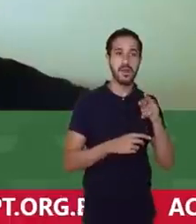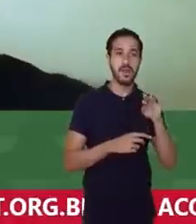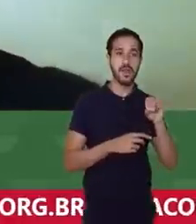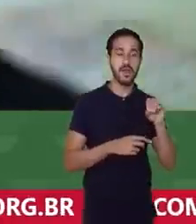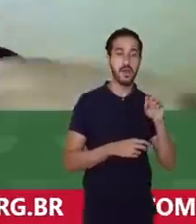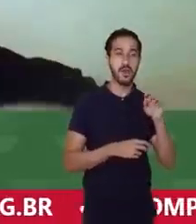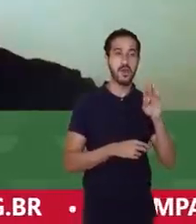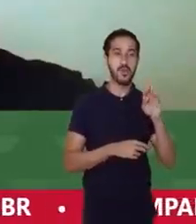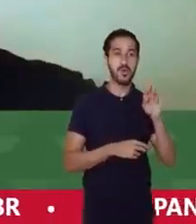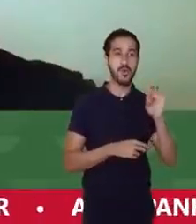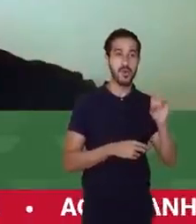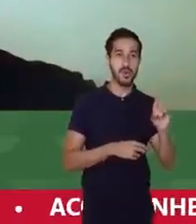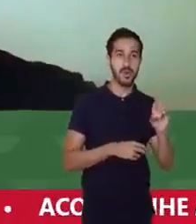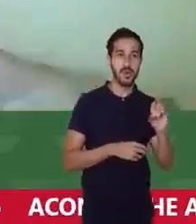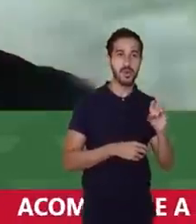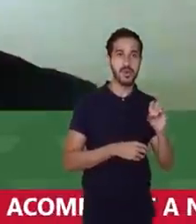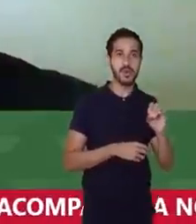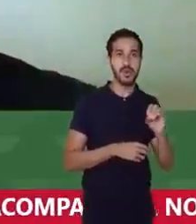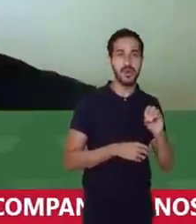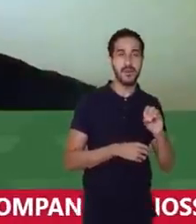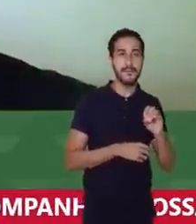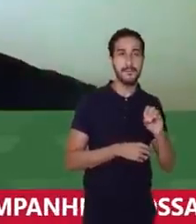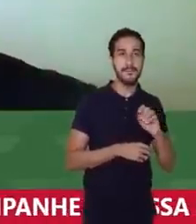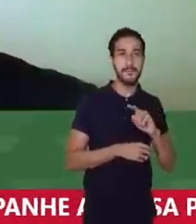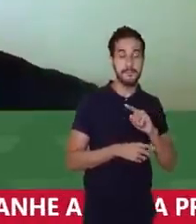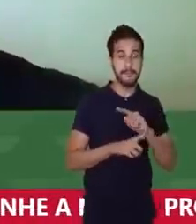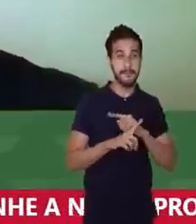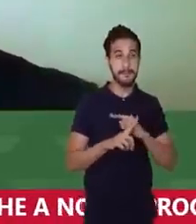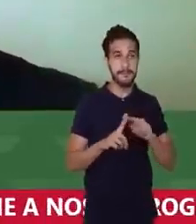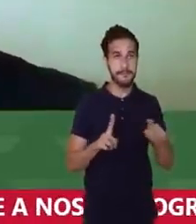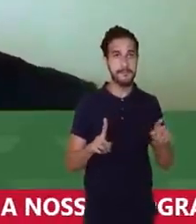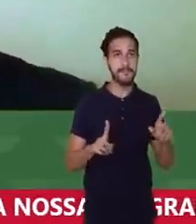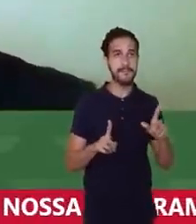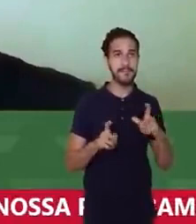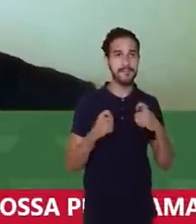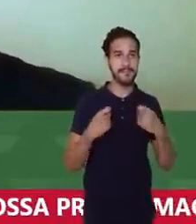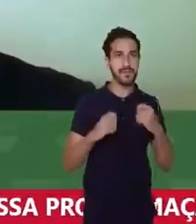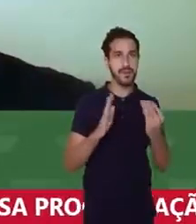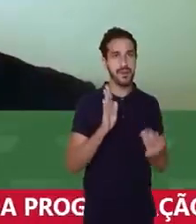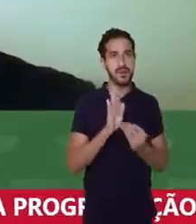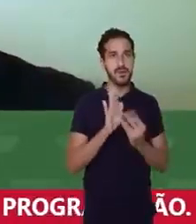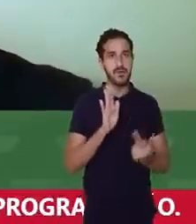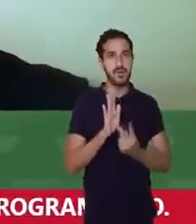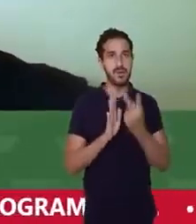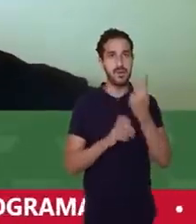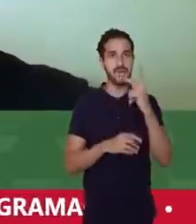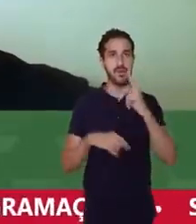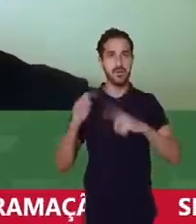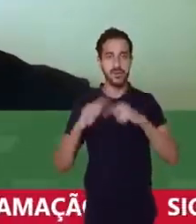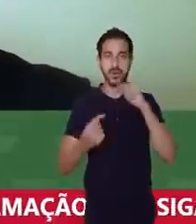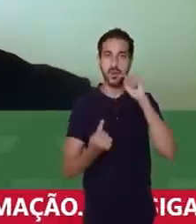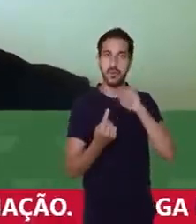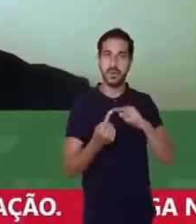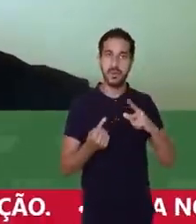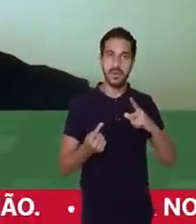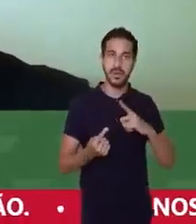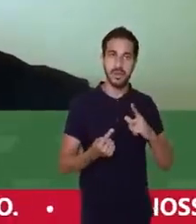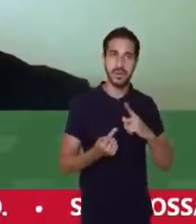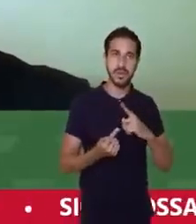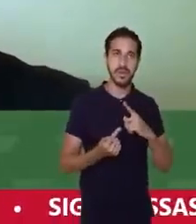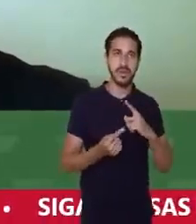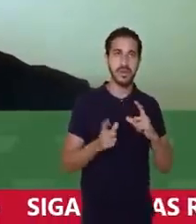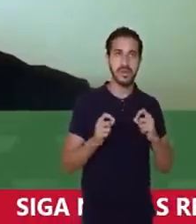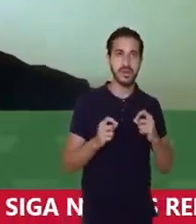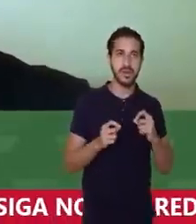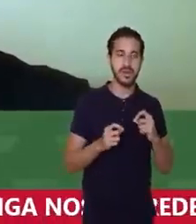bruto, sendo que você tem de agregar valor ao seu produto para poder ter,